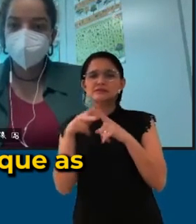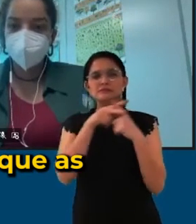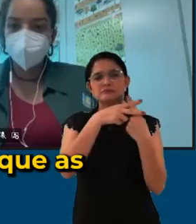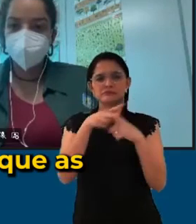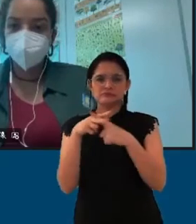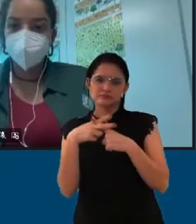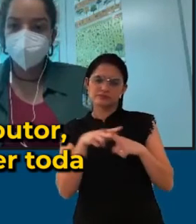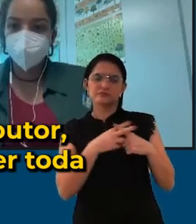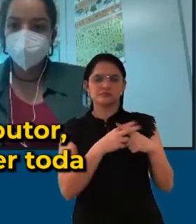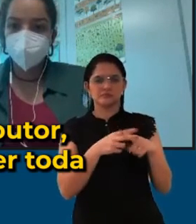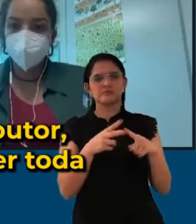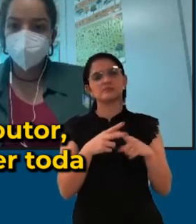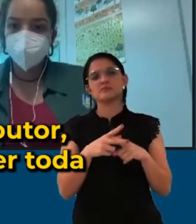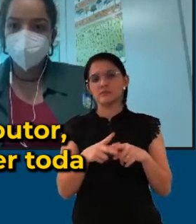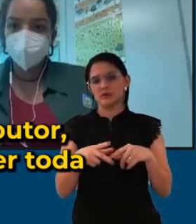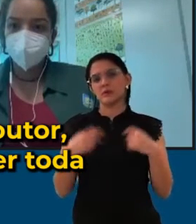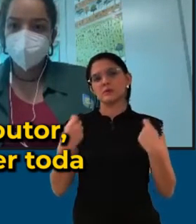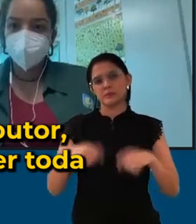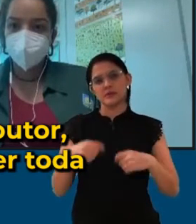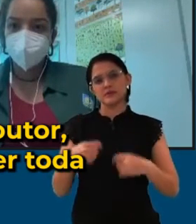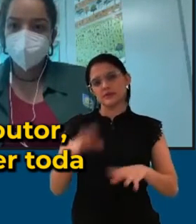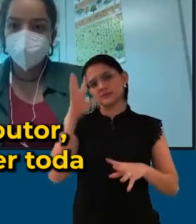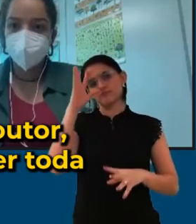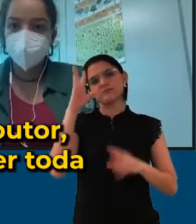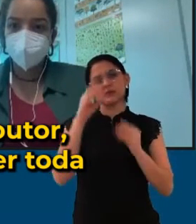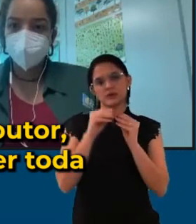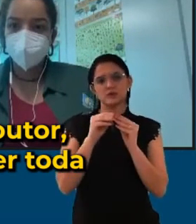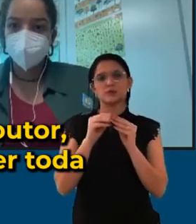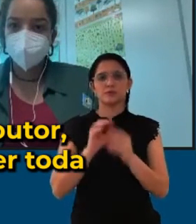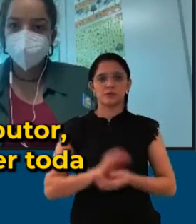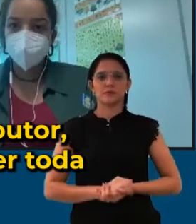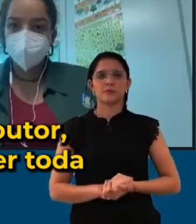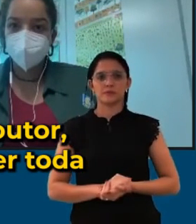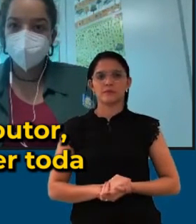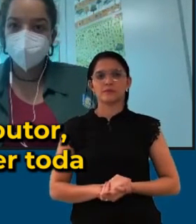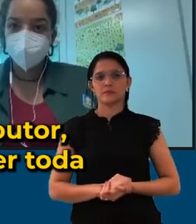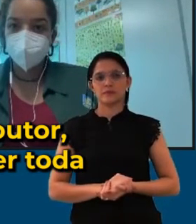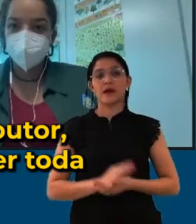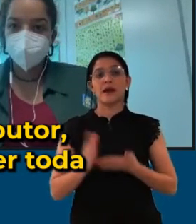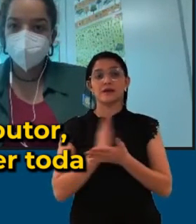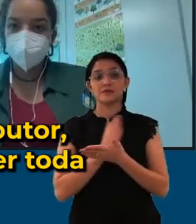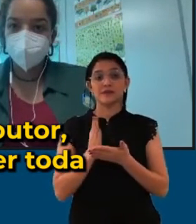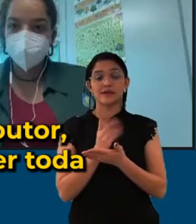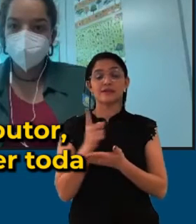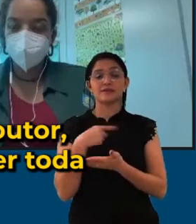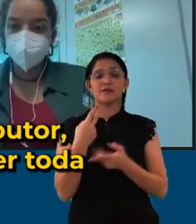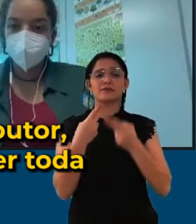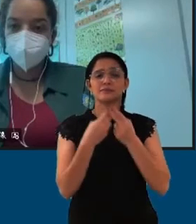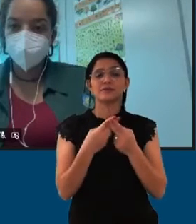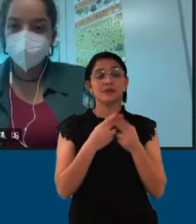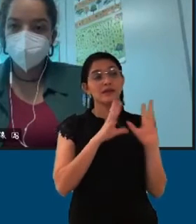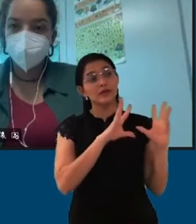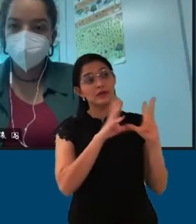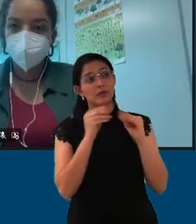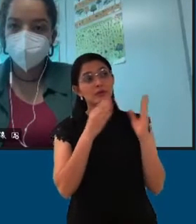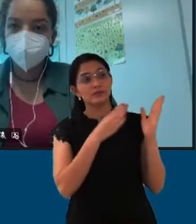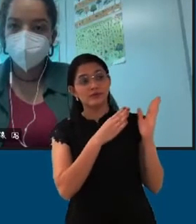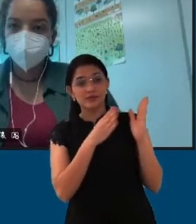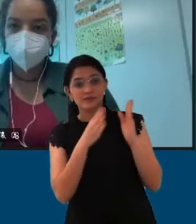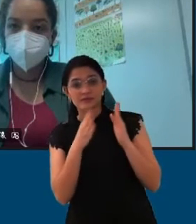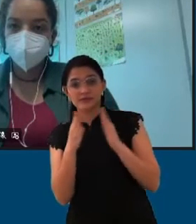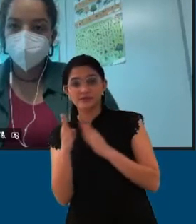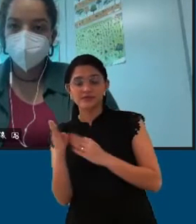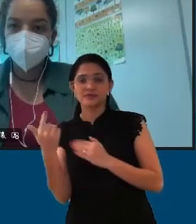partes queiram fazer, né, na hora que a gente está consultando os autos. Nem sempre a gente tem paciência para rever toda a audiência.